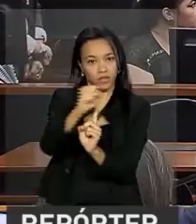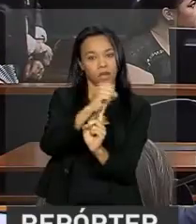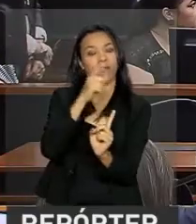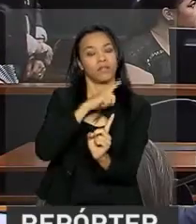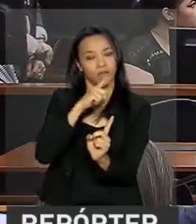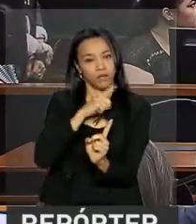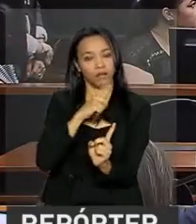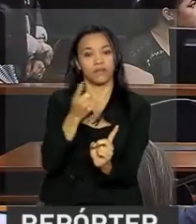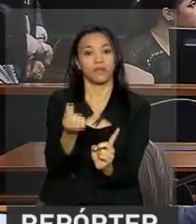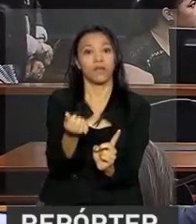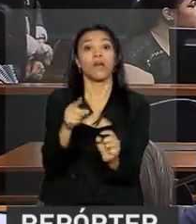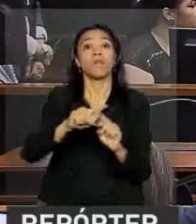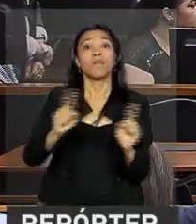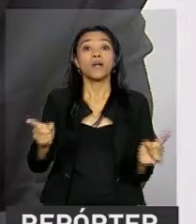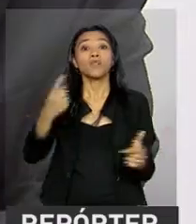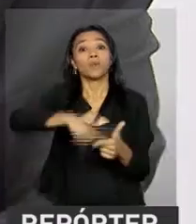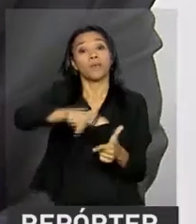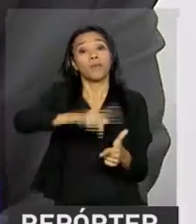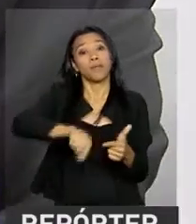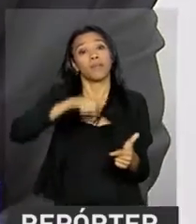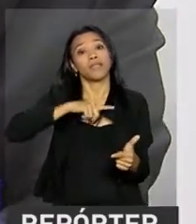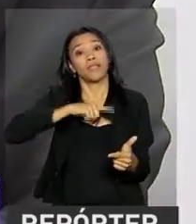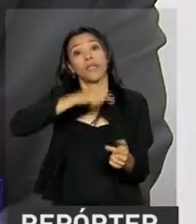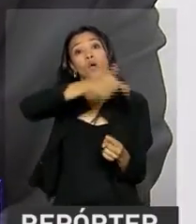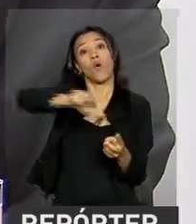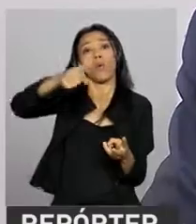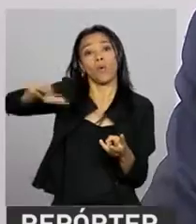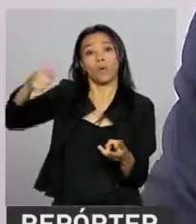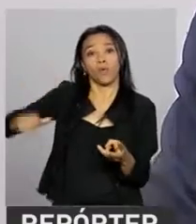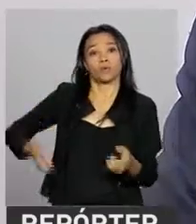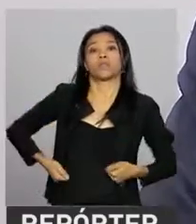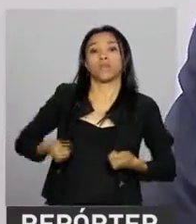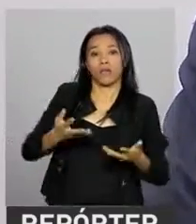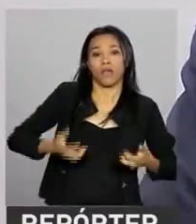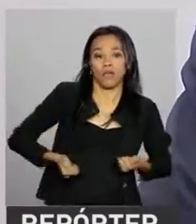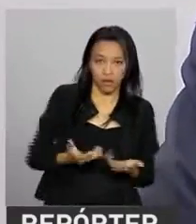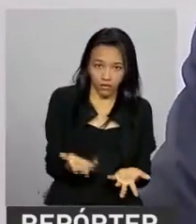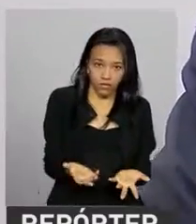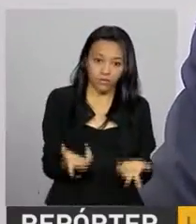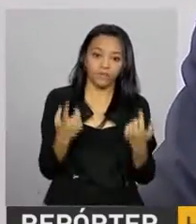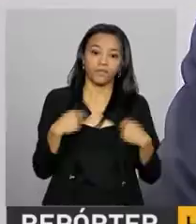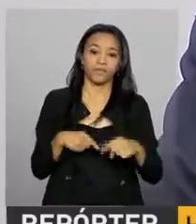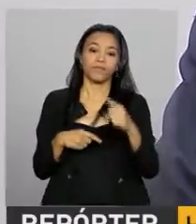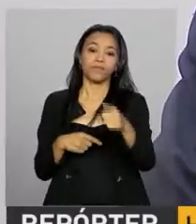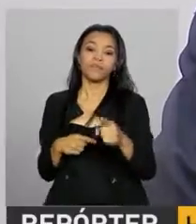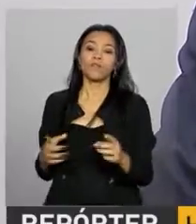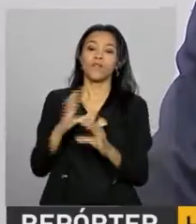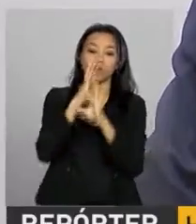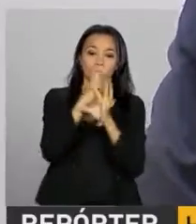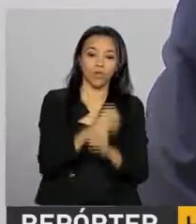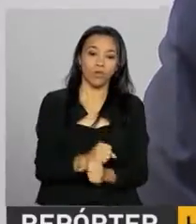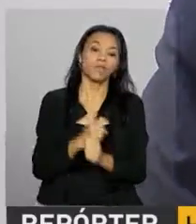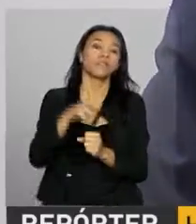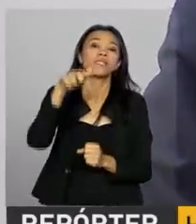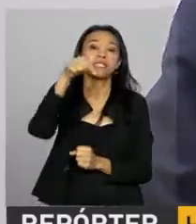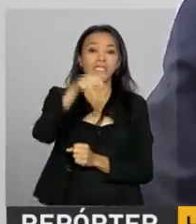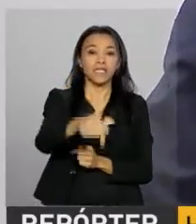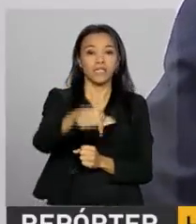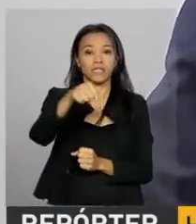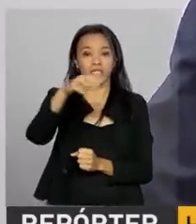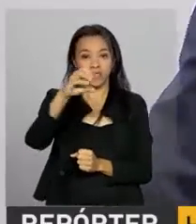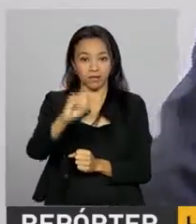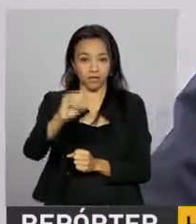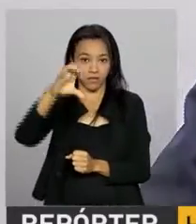Mas o problema é que existem outras despesas na área. O total de receitas é 709